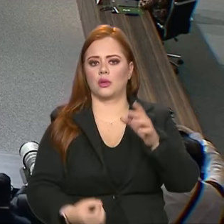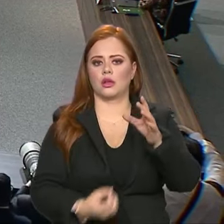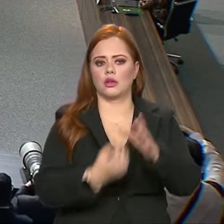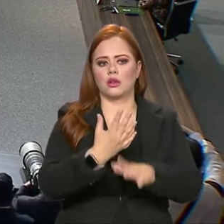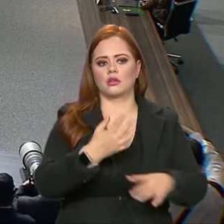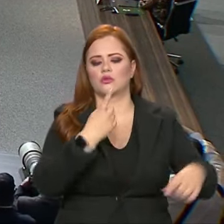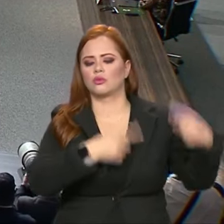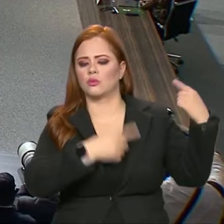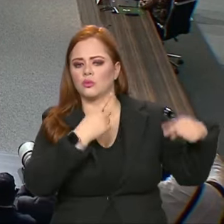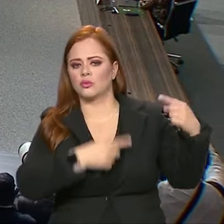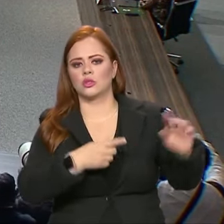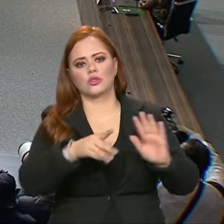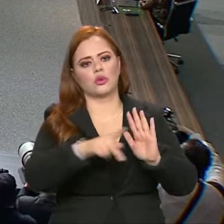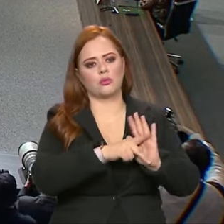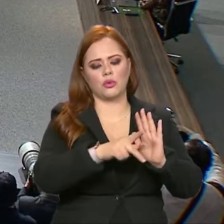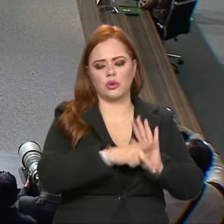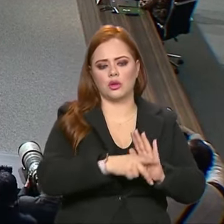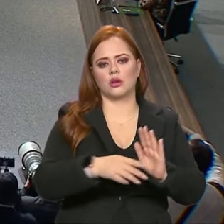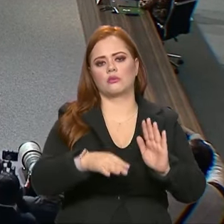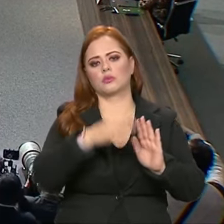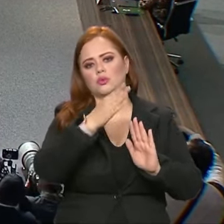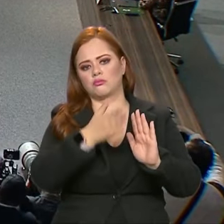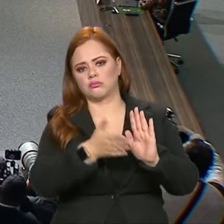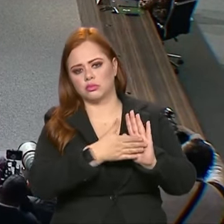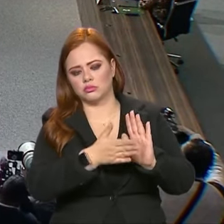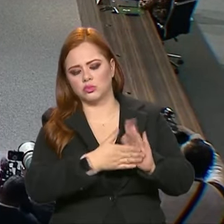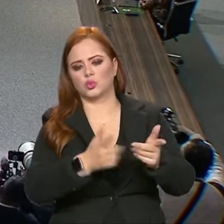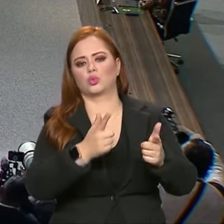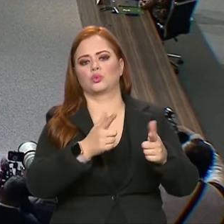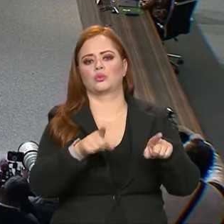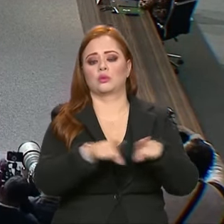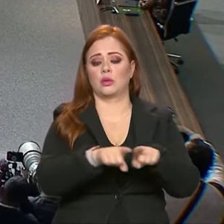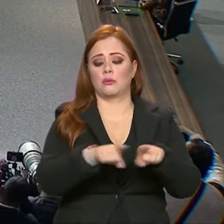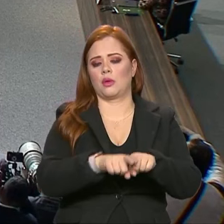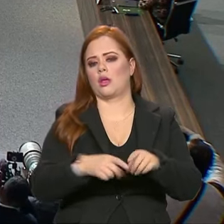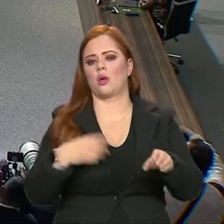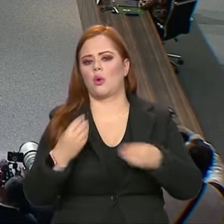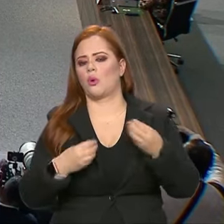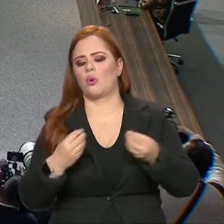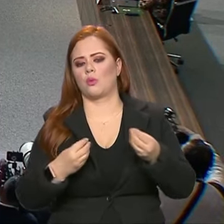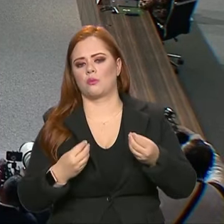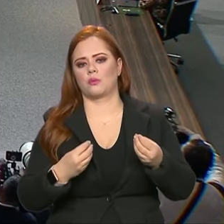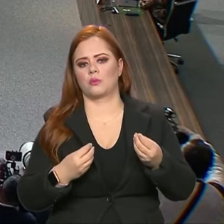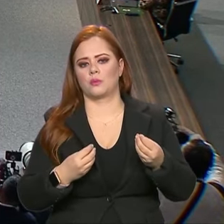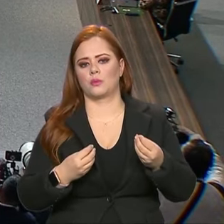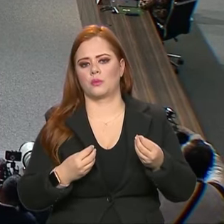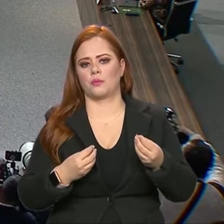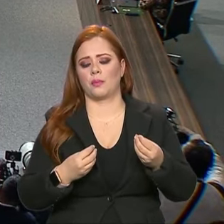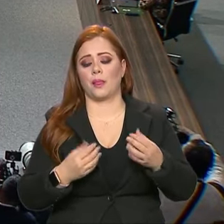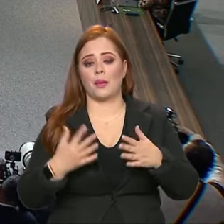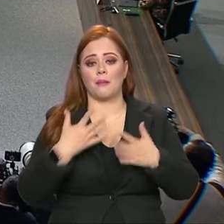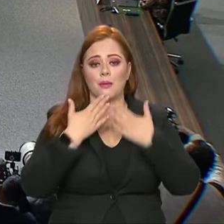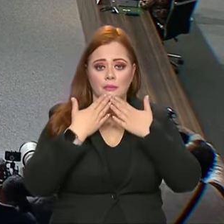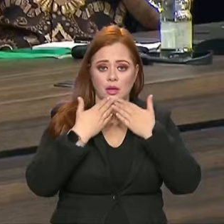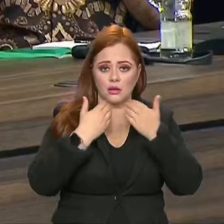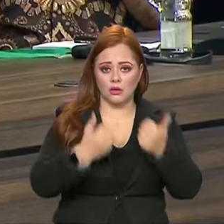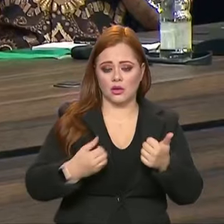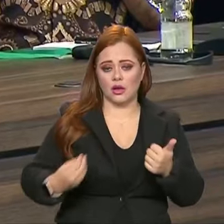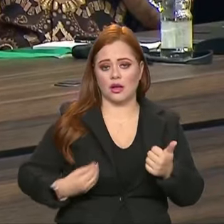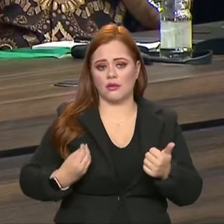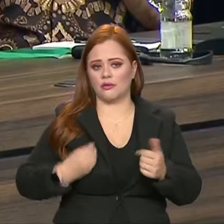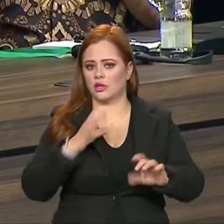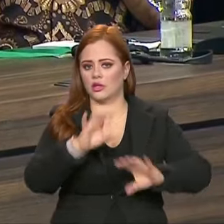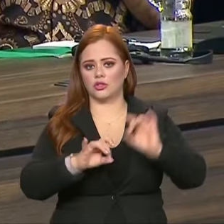de políticas, programas e projetos, bem como para o exercício das melhorias para